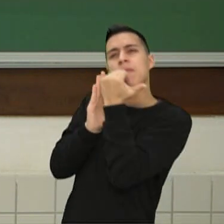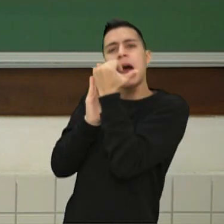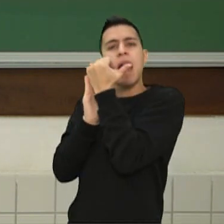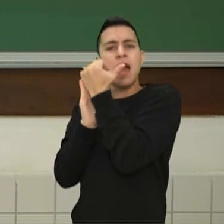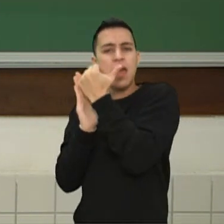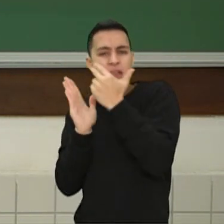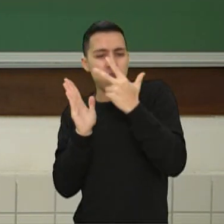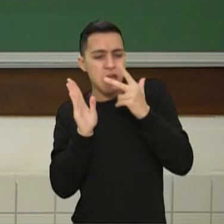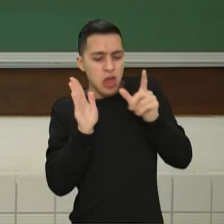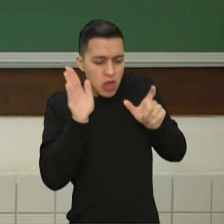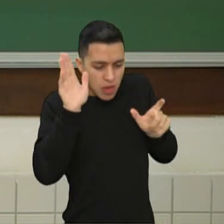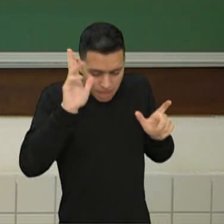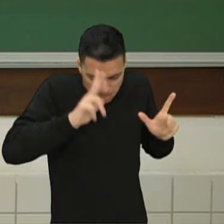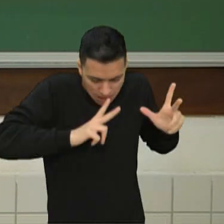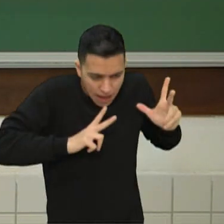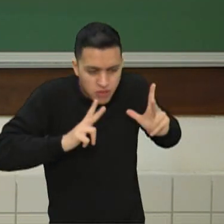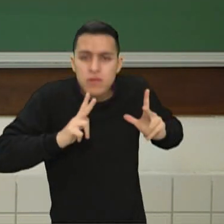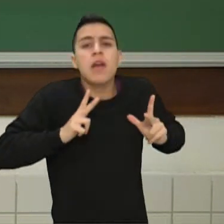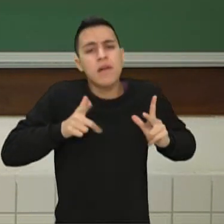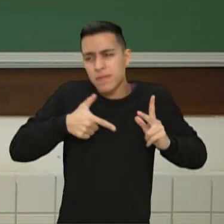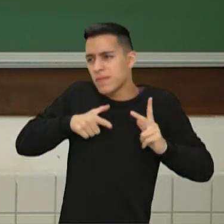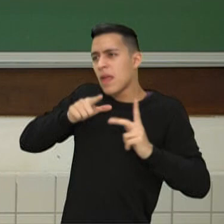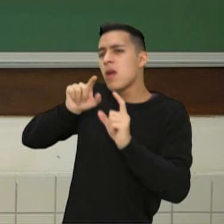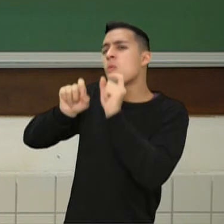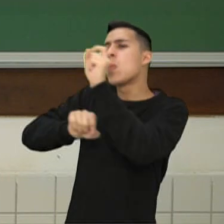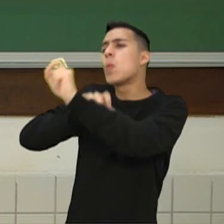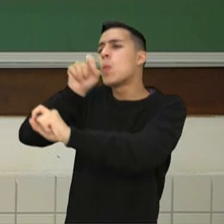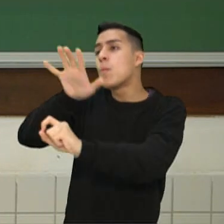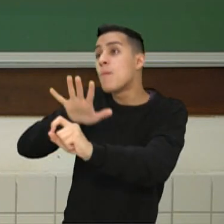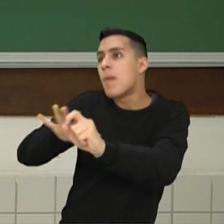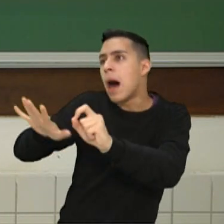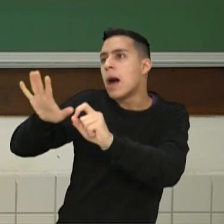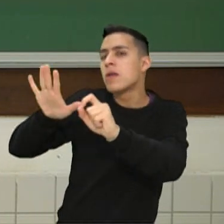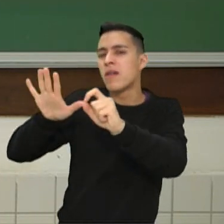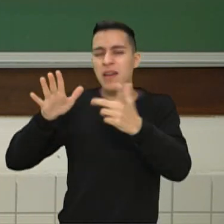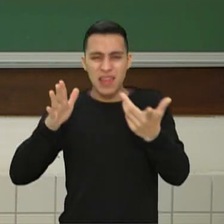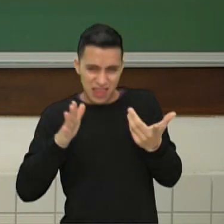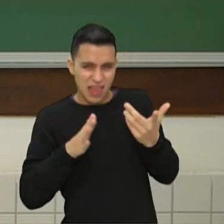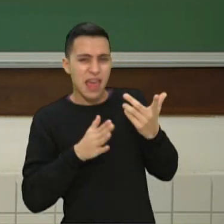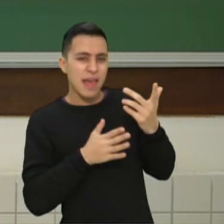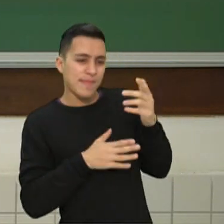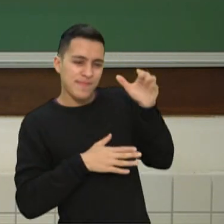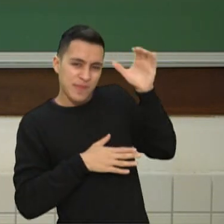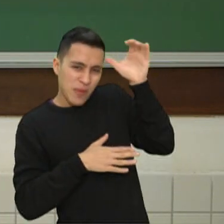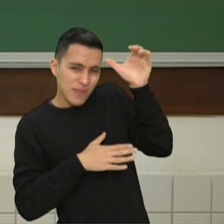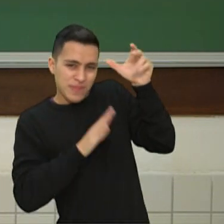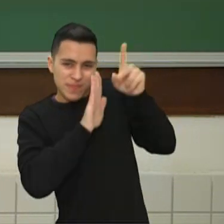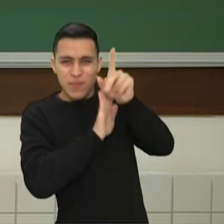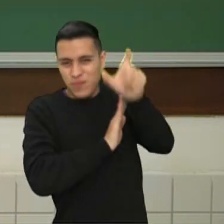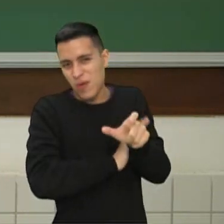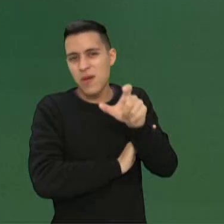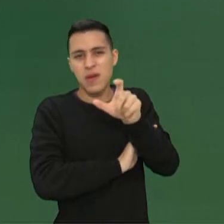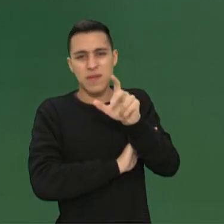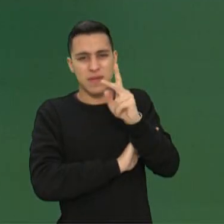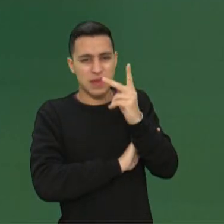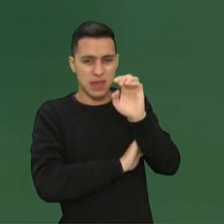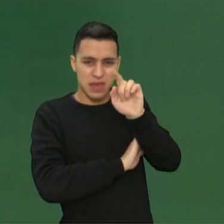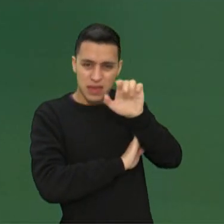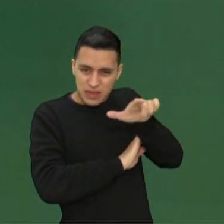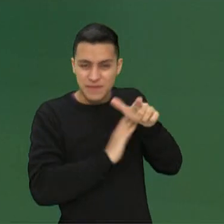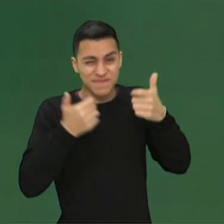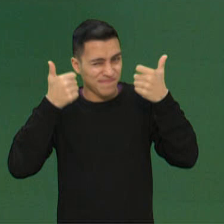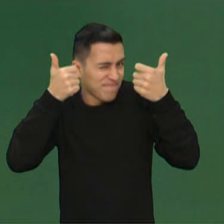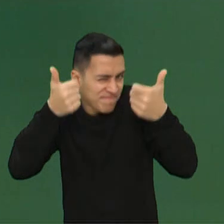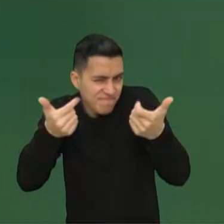né, do que os indivíduos, tá? Então essa é a evolução do espírito no mundo para o Hegel aí, tá? Aqui, então, nós temos